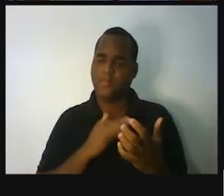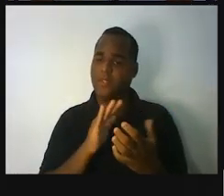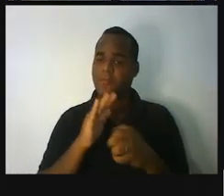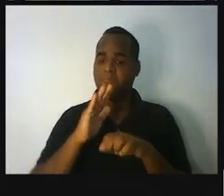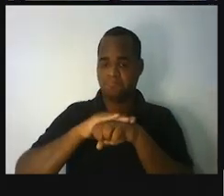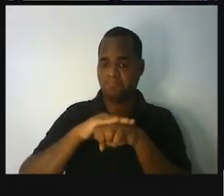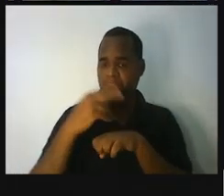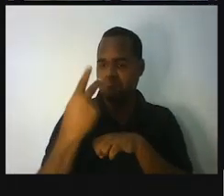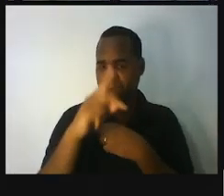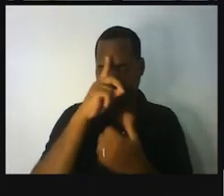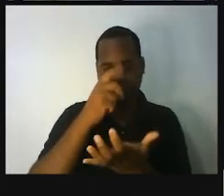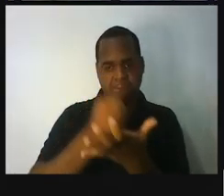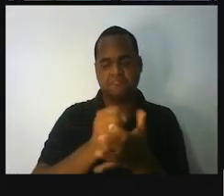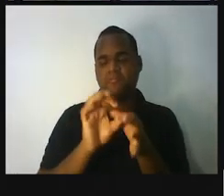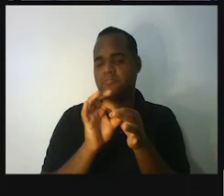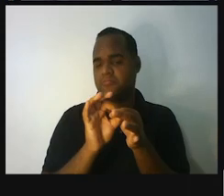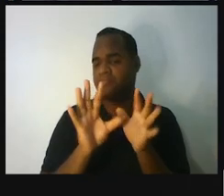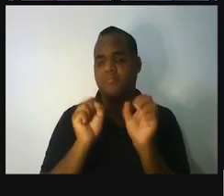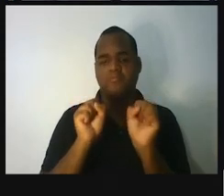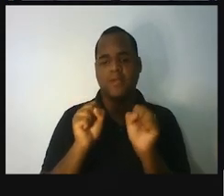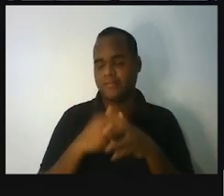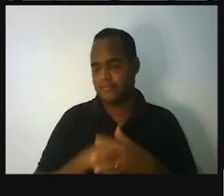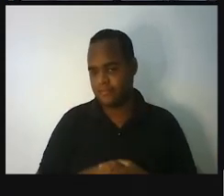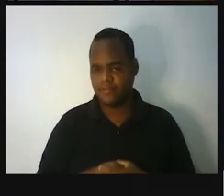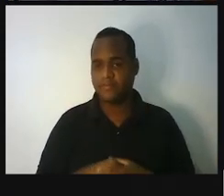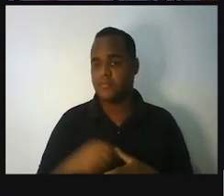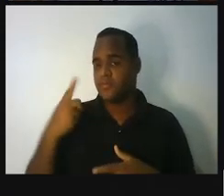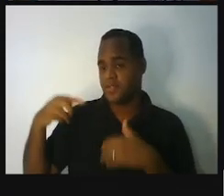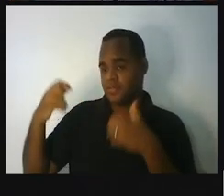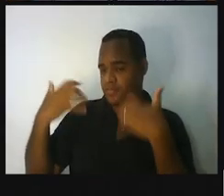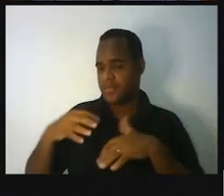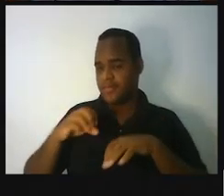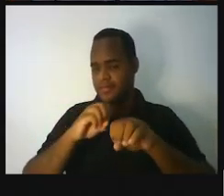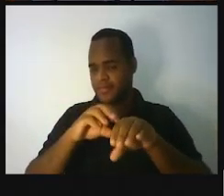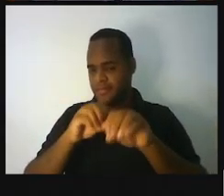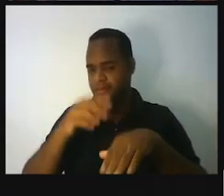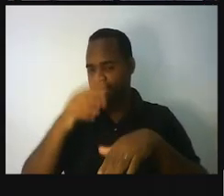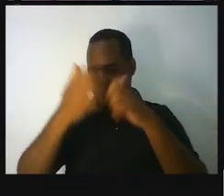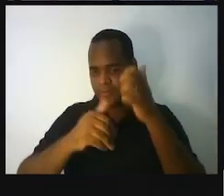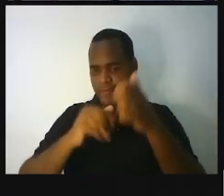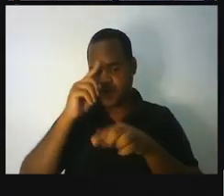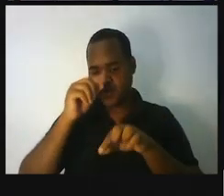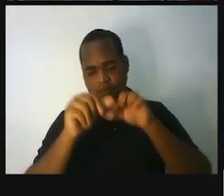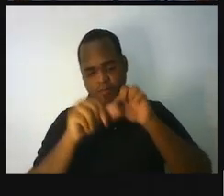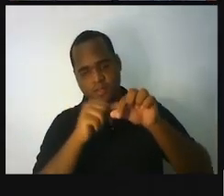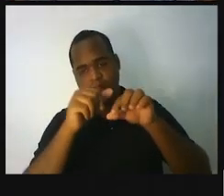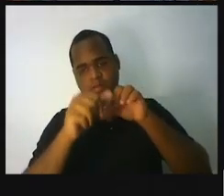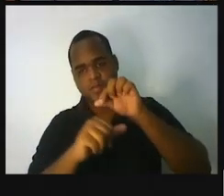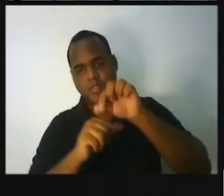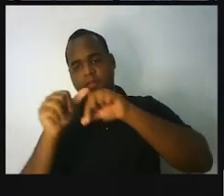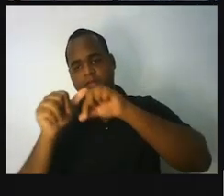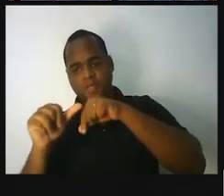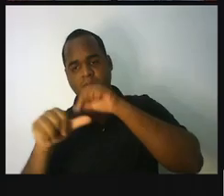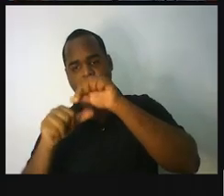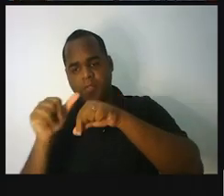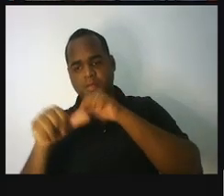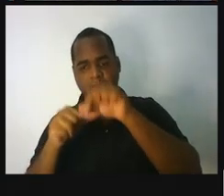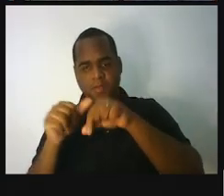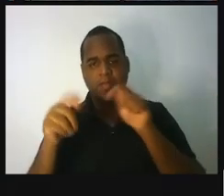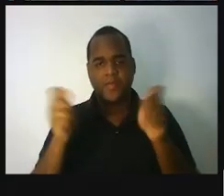como você quiser. Porque, como eu disse na aula passada, você pode mudar de uma unidade para outra. Você quer